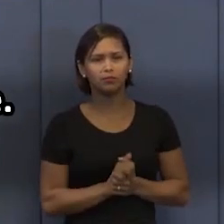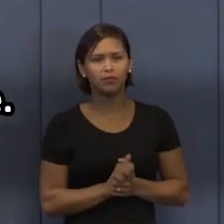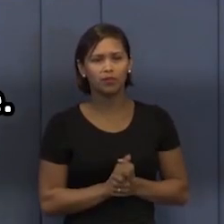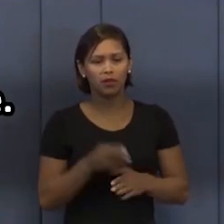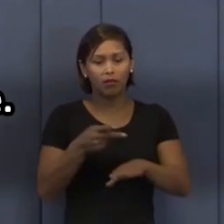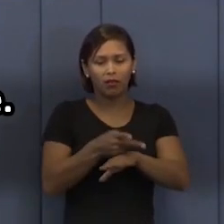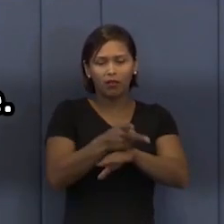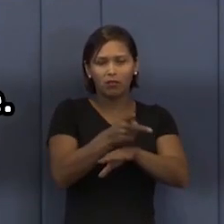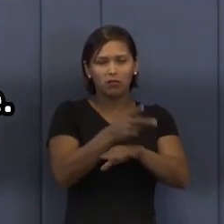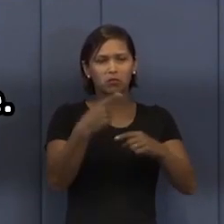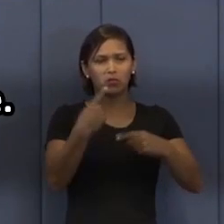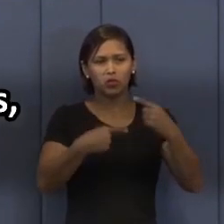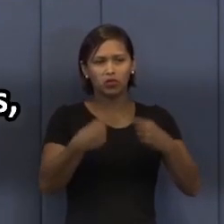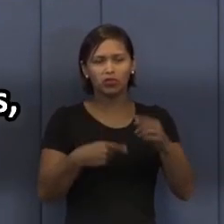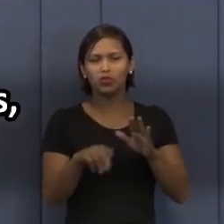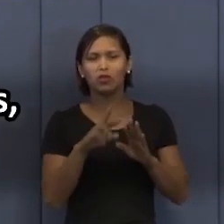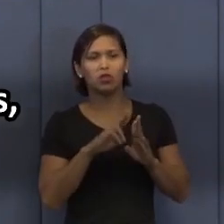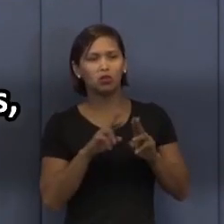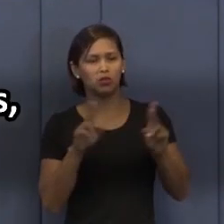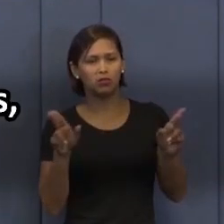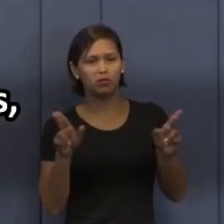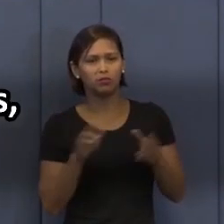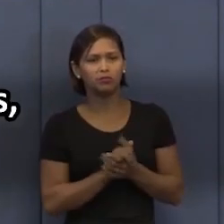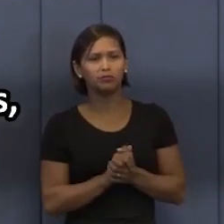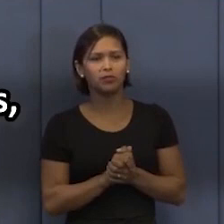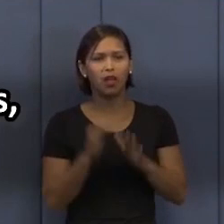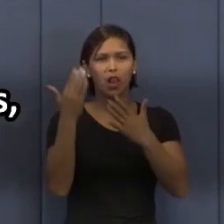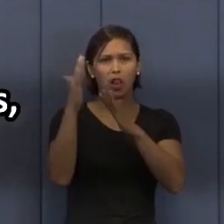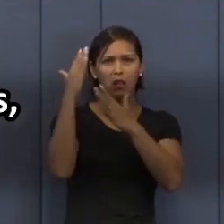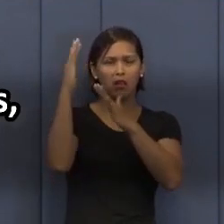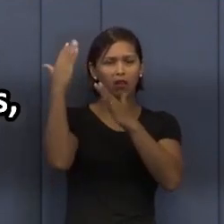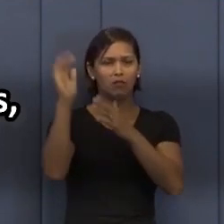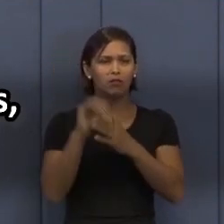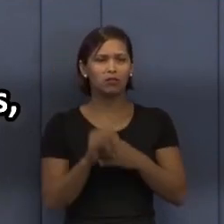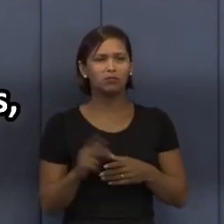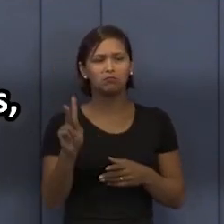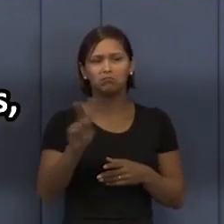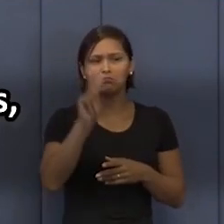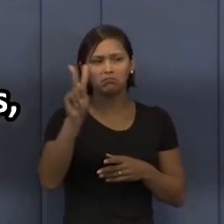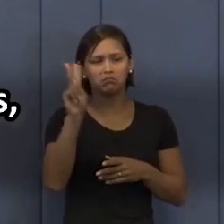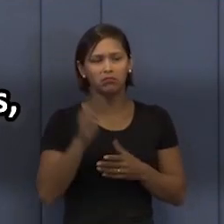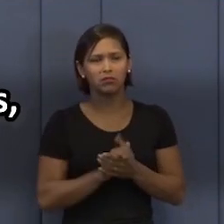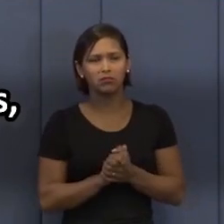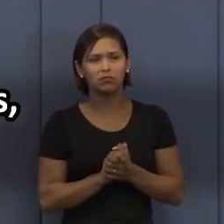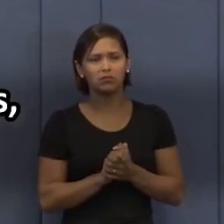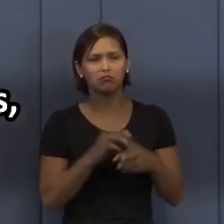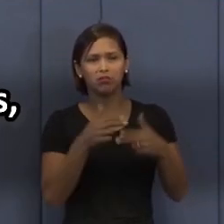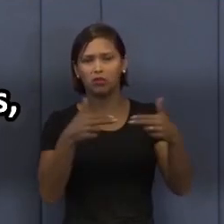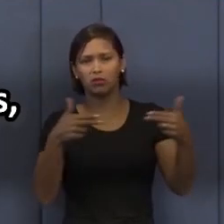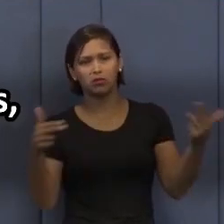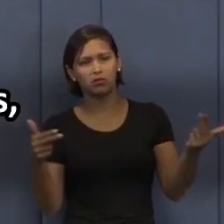sob o ponto de vista de aparência, seguisse determinadas políticas, fizesse determinadas coisas, louvasse determinados